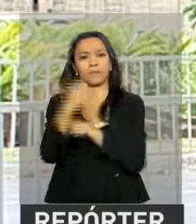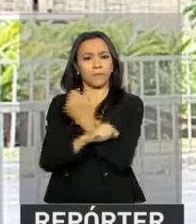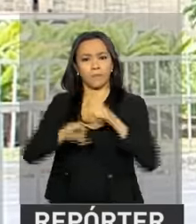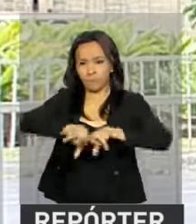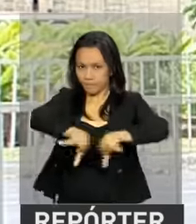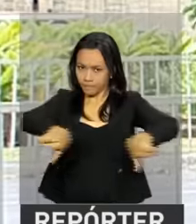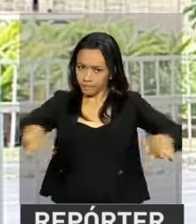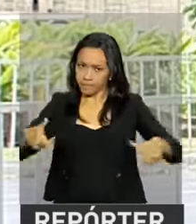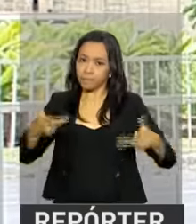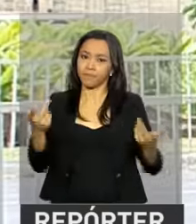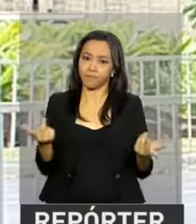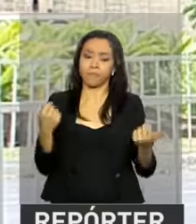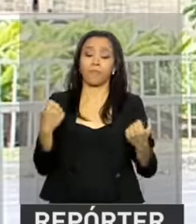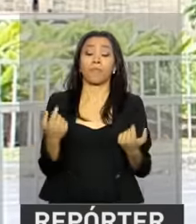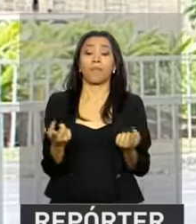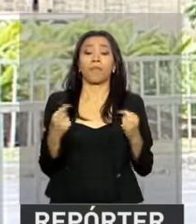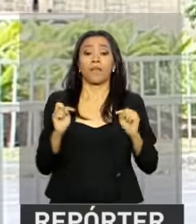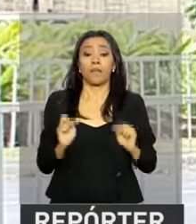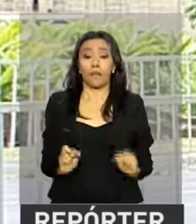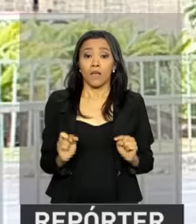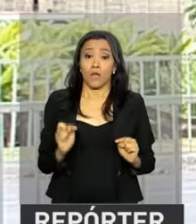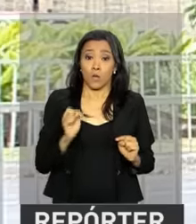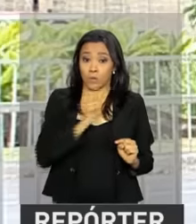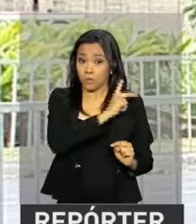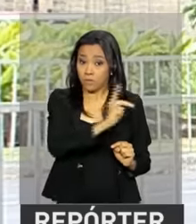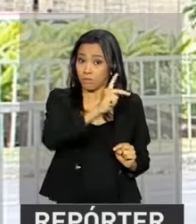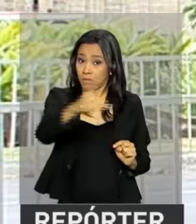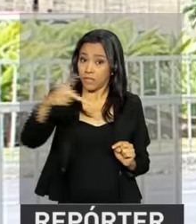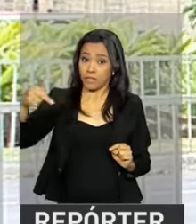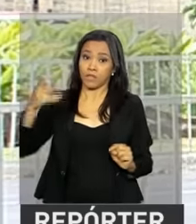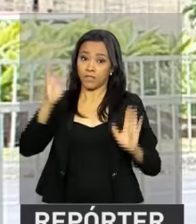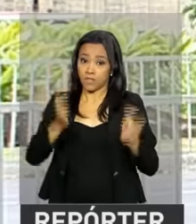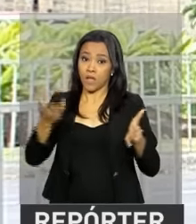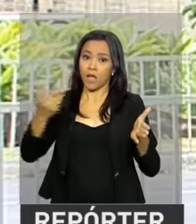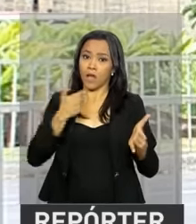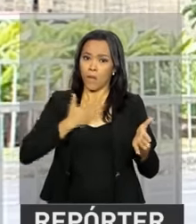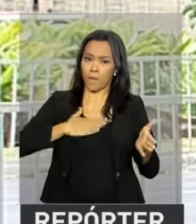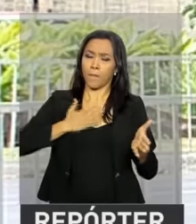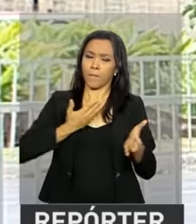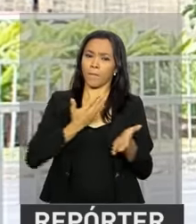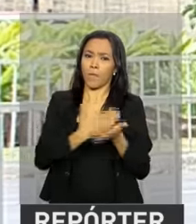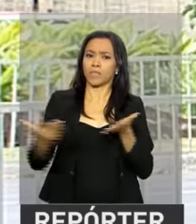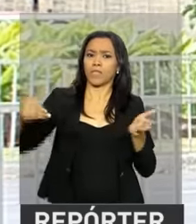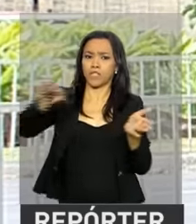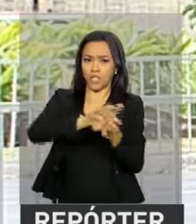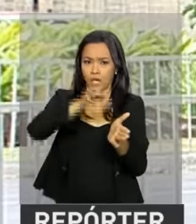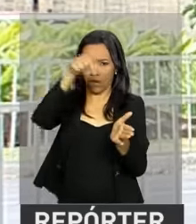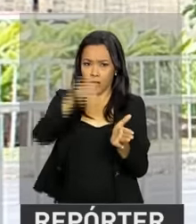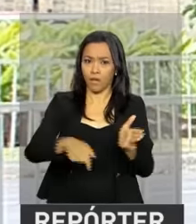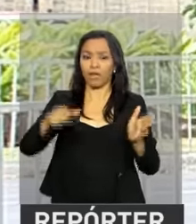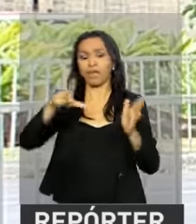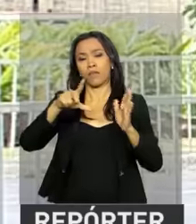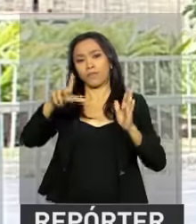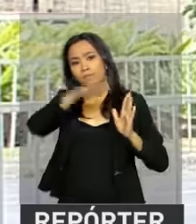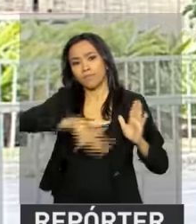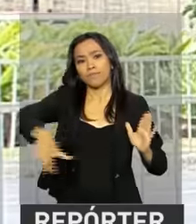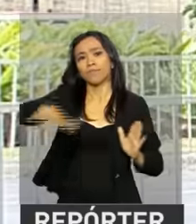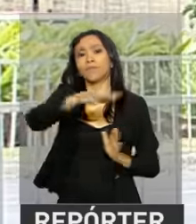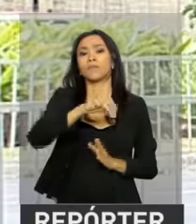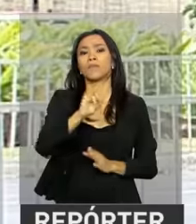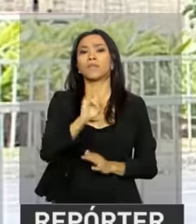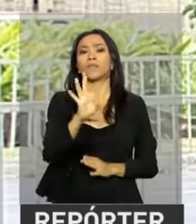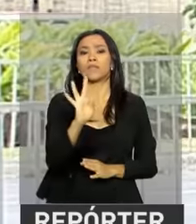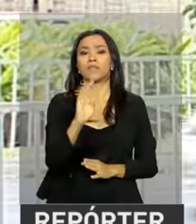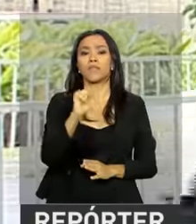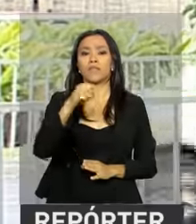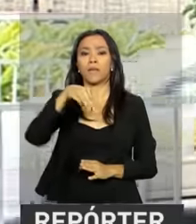bom os chefes de delegação já começaram a chegar aqui no palácio do Itamarati onde acontece